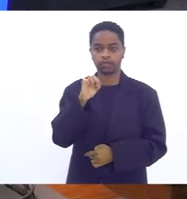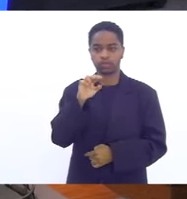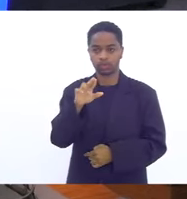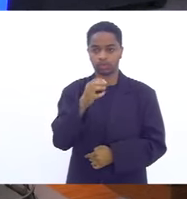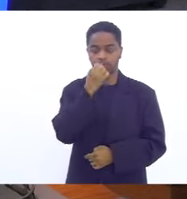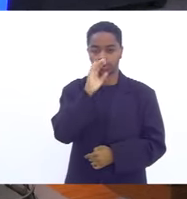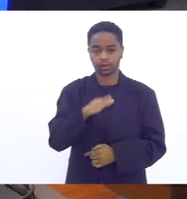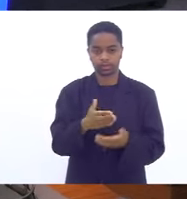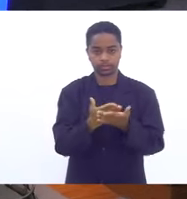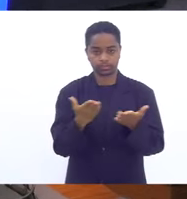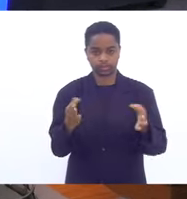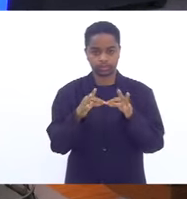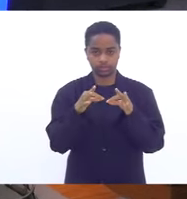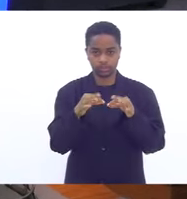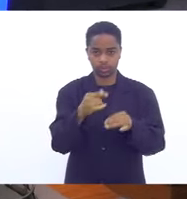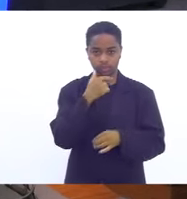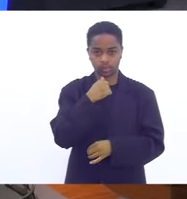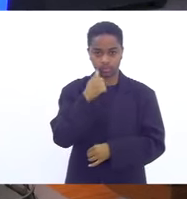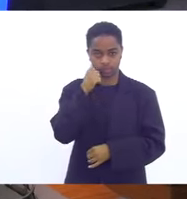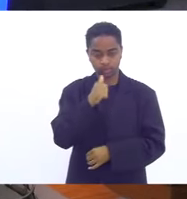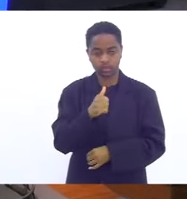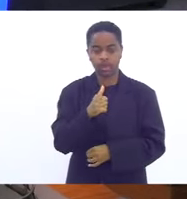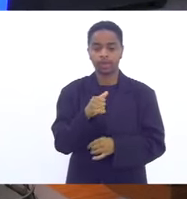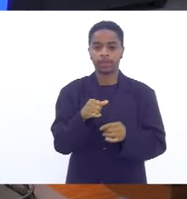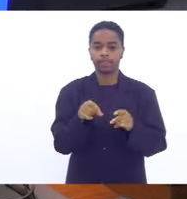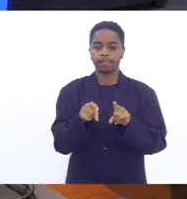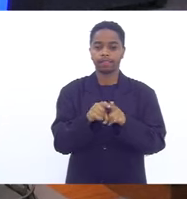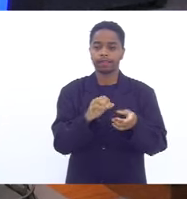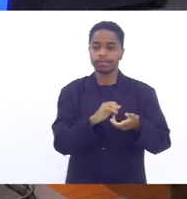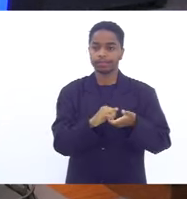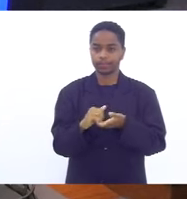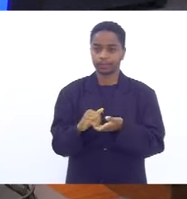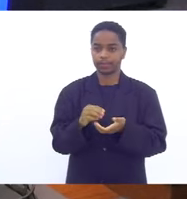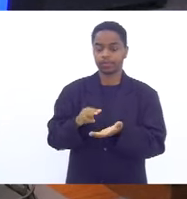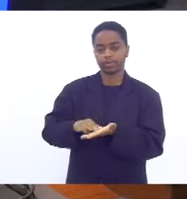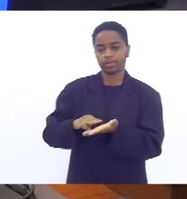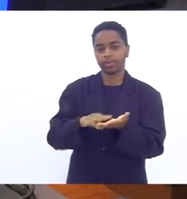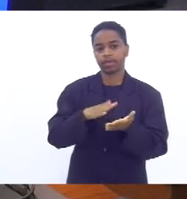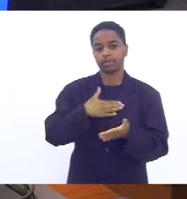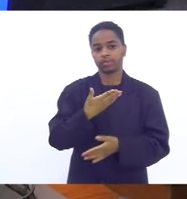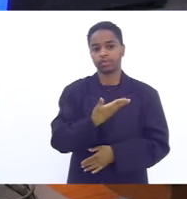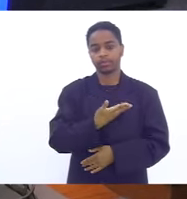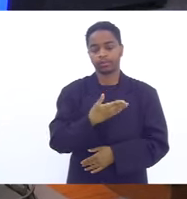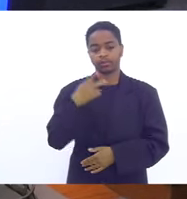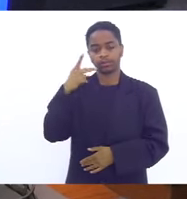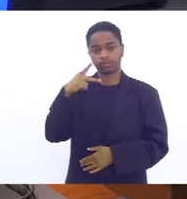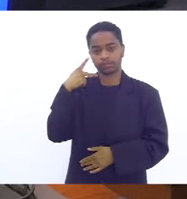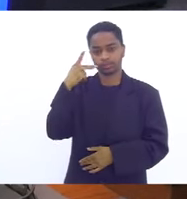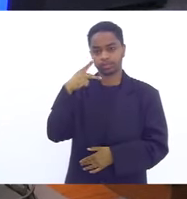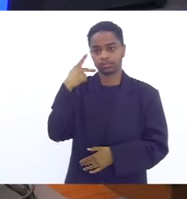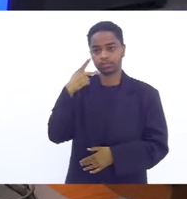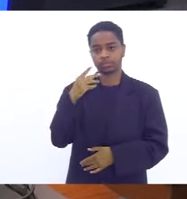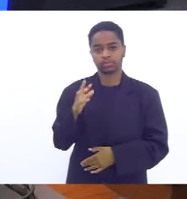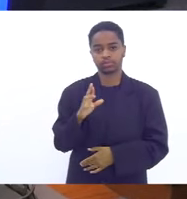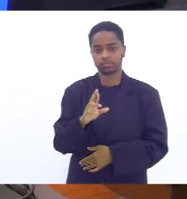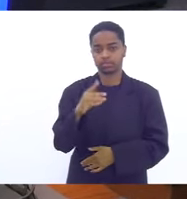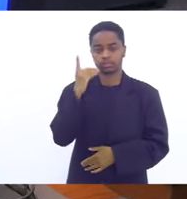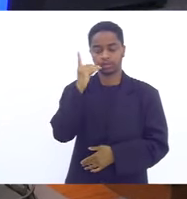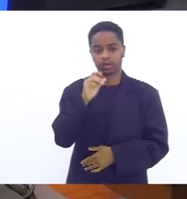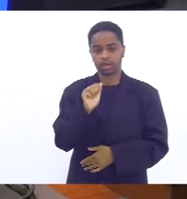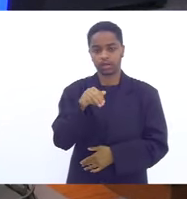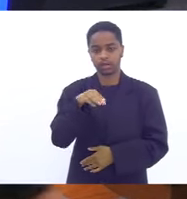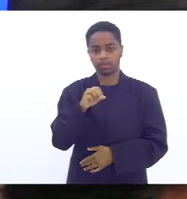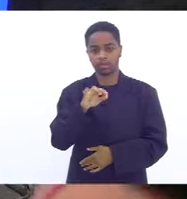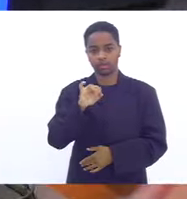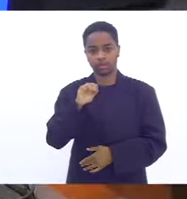boa tarde a todos e a todas. Cumprimentar os meus colegas parlamentares em nome do deputado Rodrigo Amorim, que